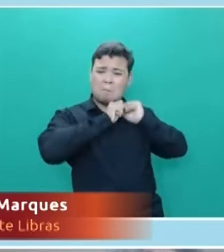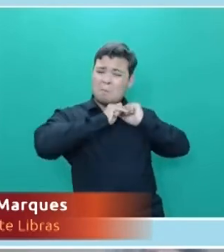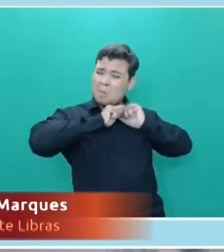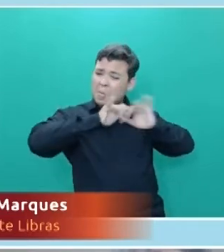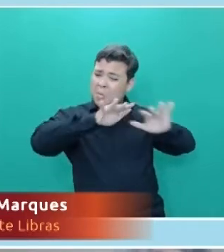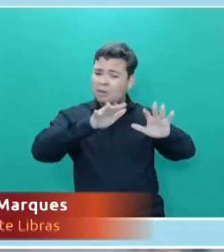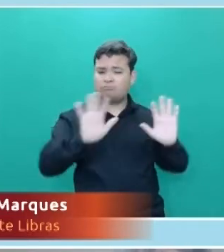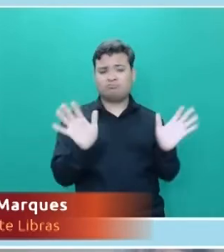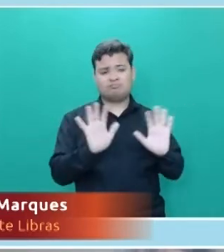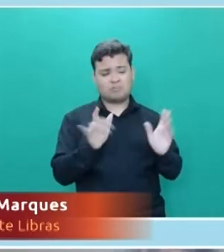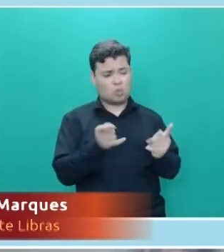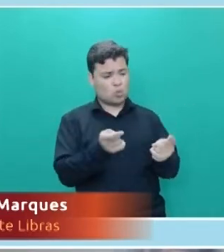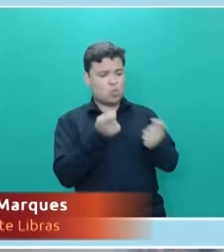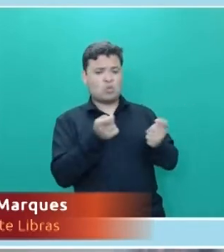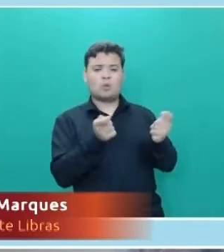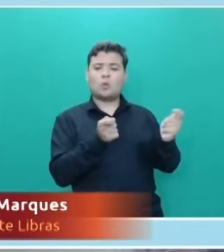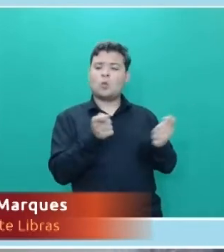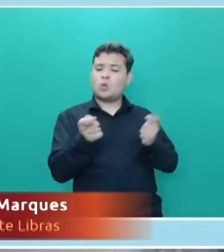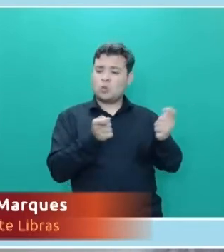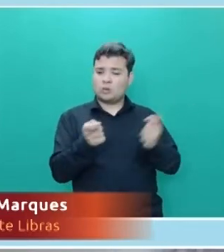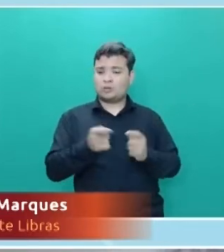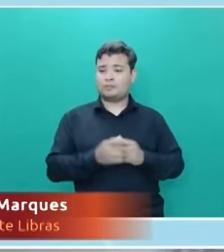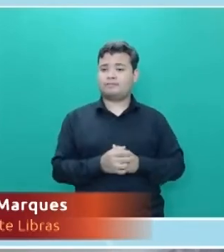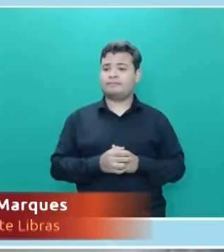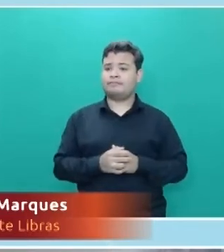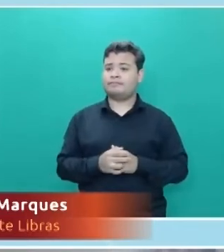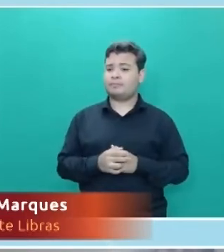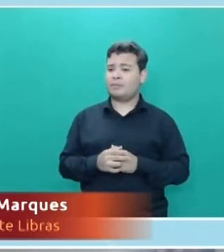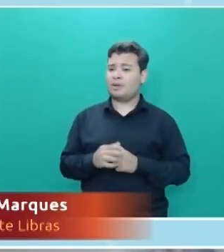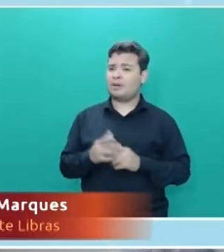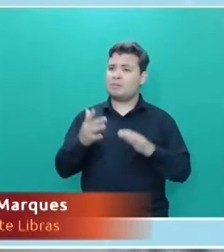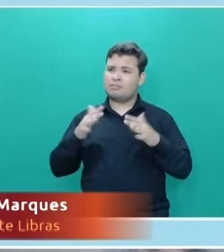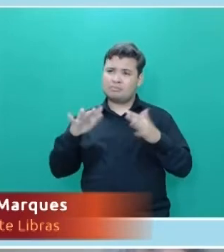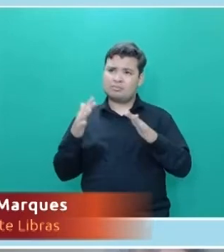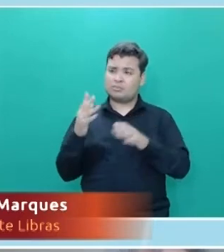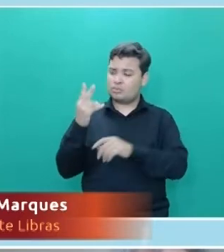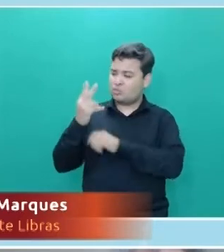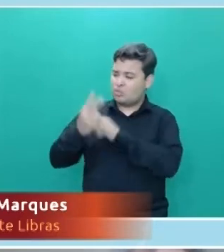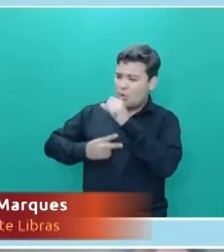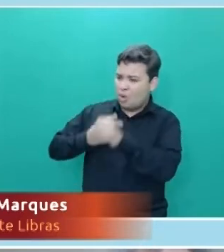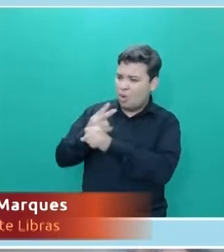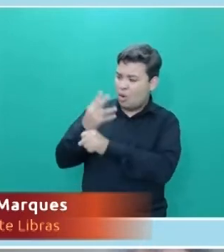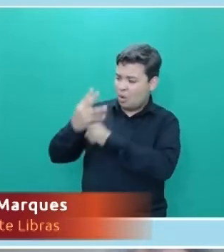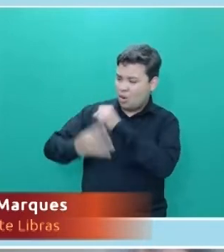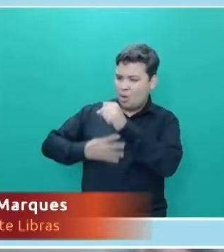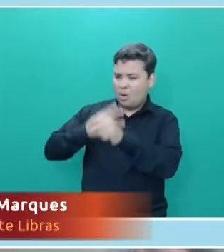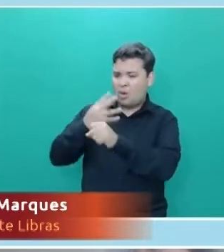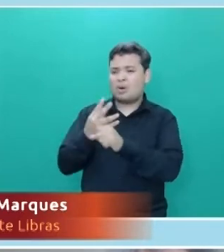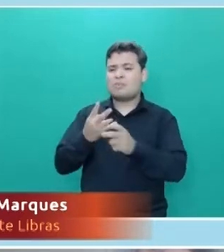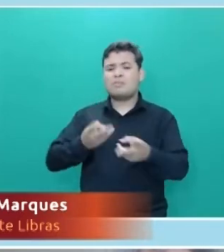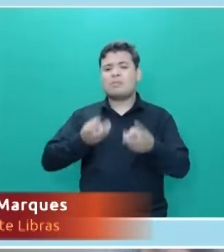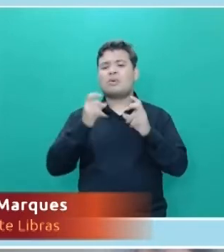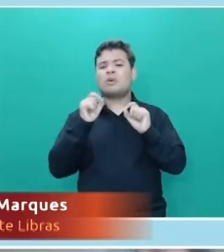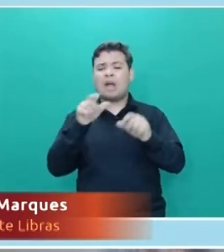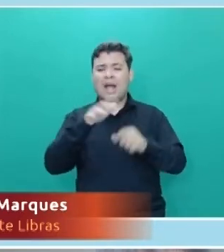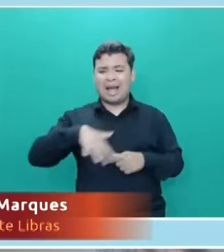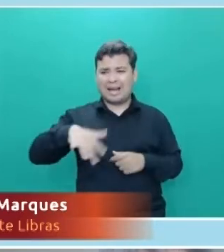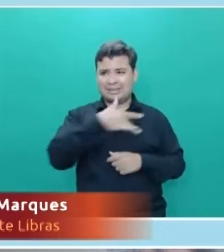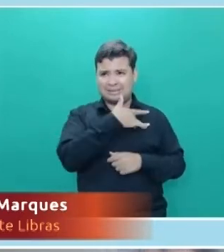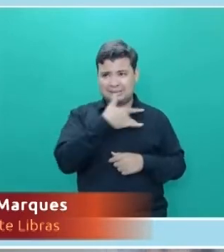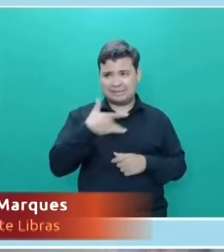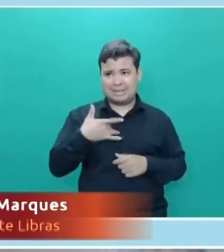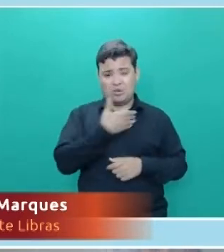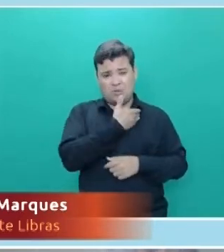nós estamos vivendo nos últimos 2, 4 anos é uma gestão desastrosa na saúde pública do